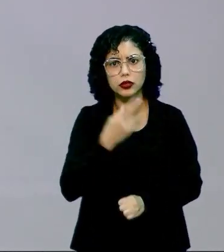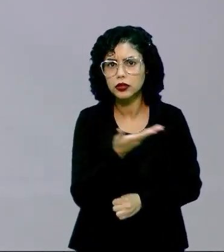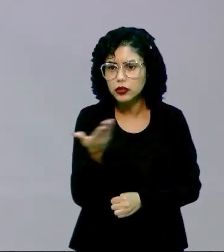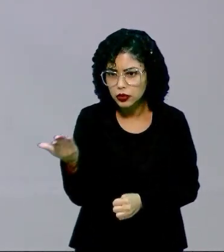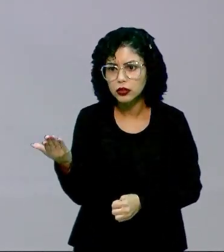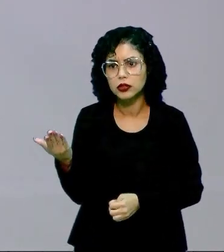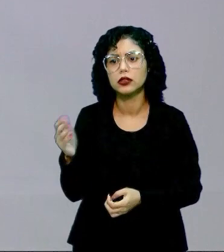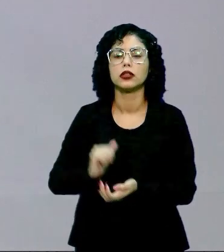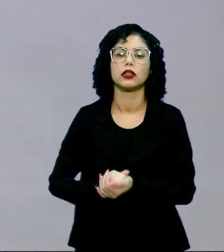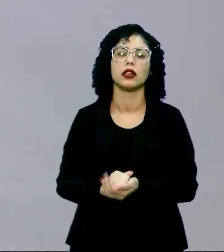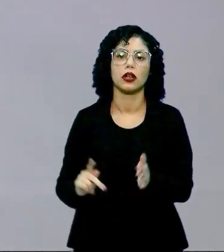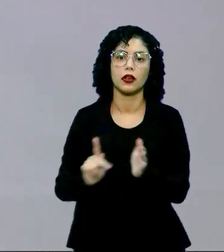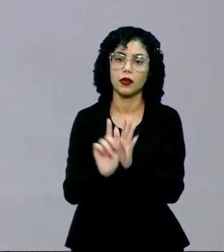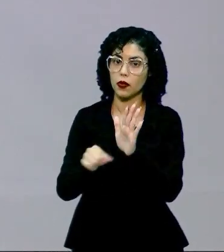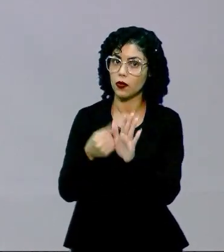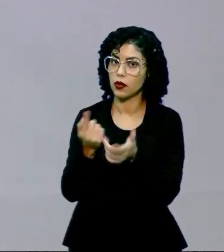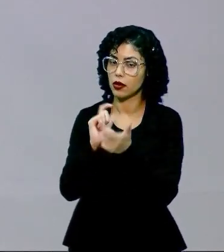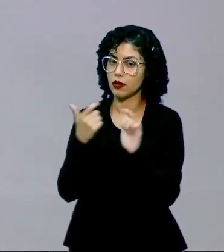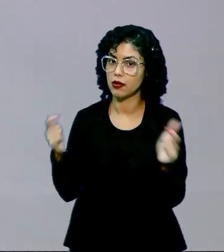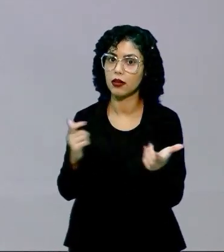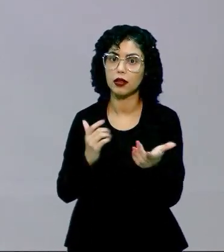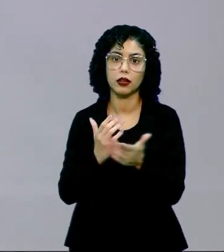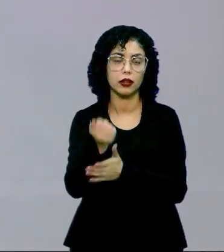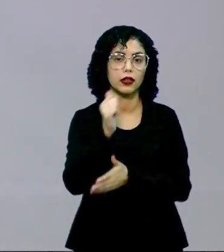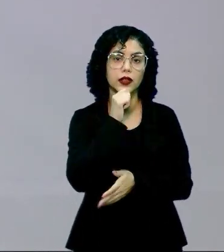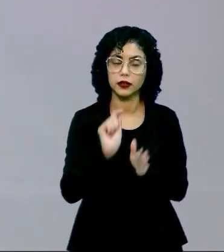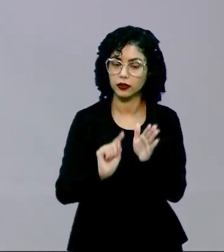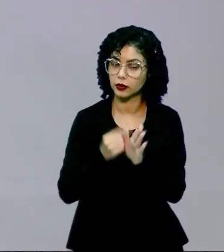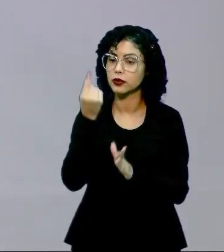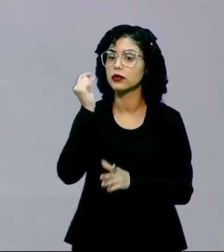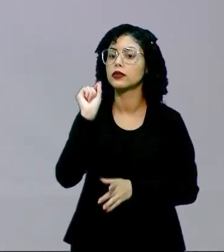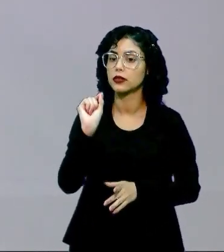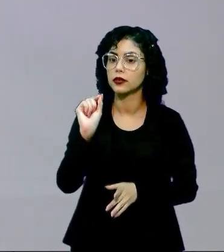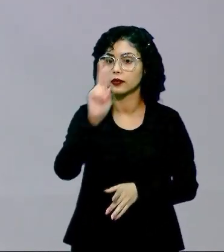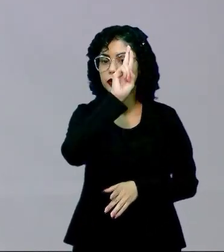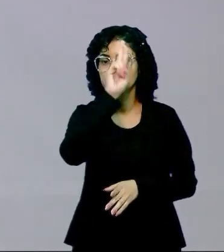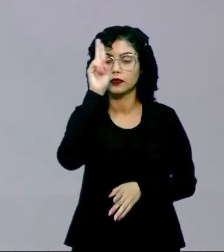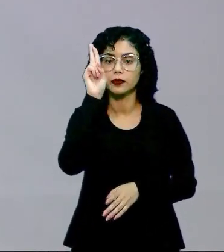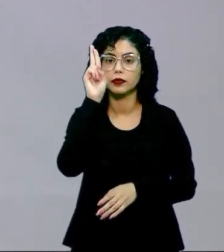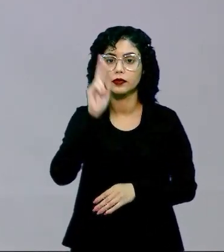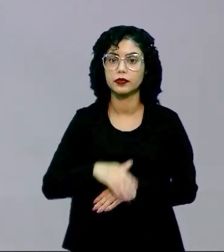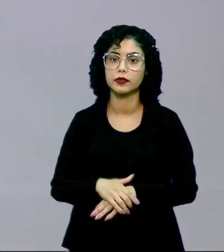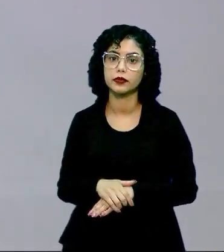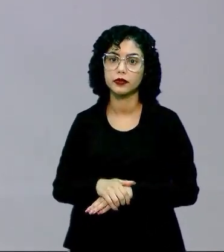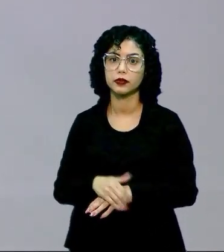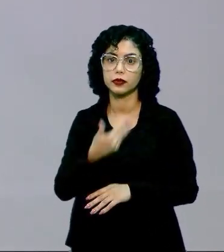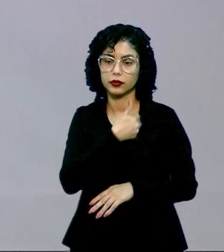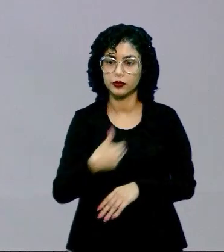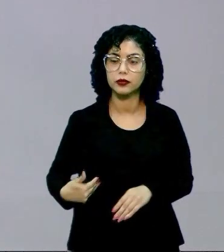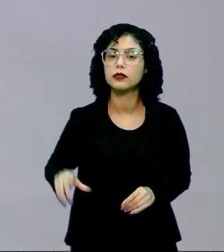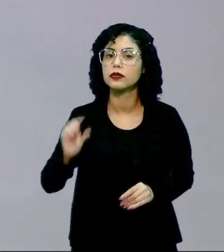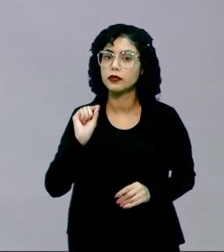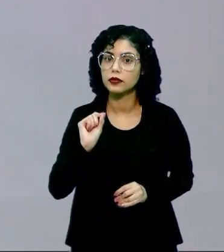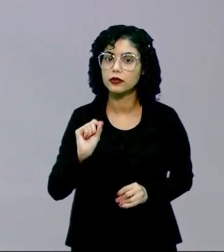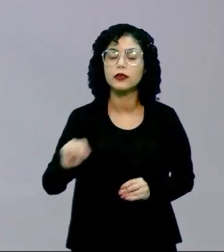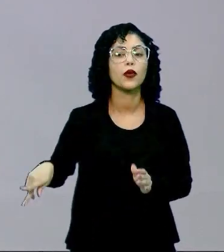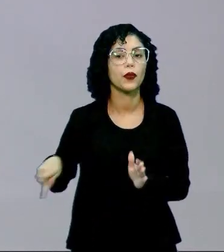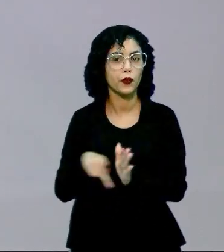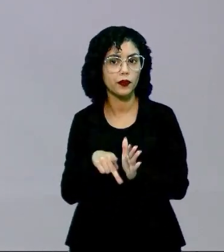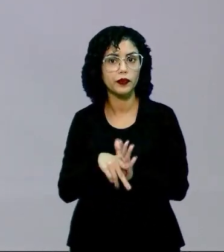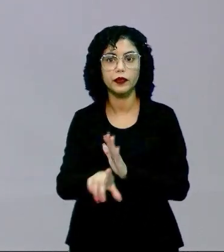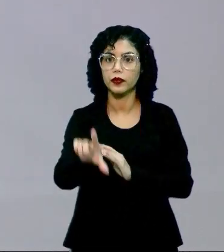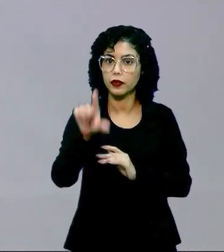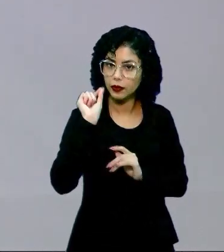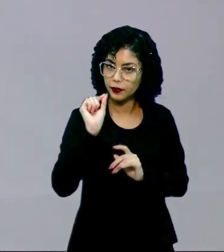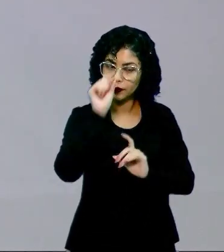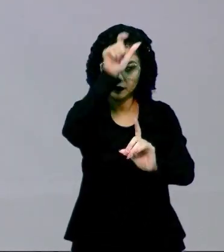cargos públicos? Uma das grandes conquistas dos plebeus nesse primeiro momento da história deles na República é justamente essa,